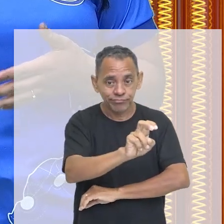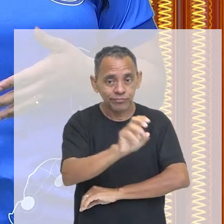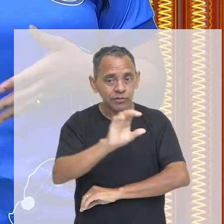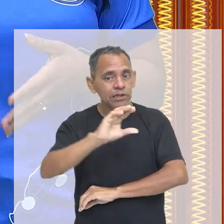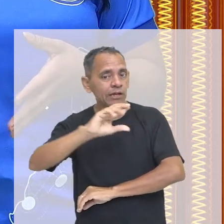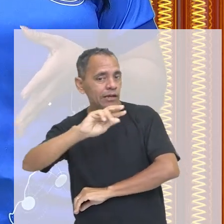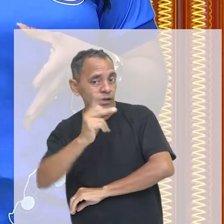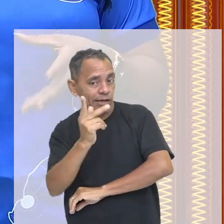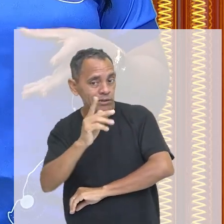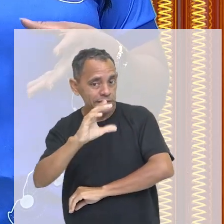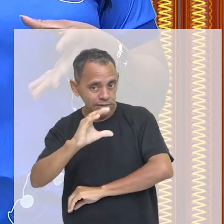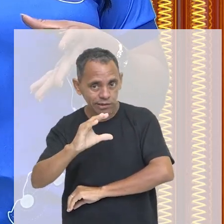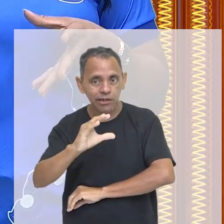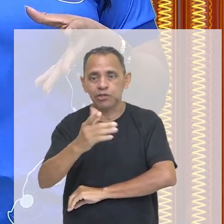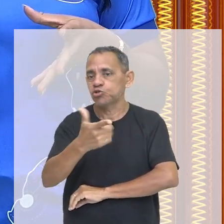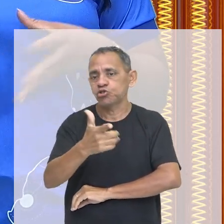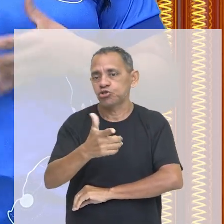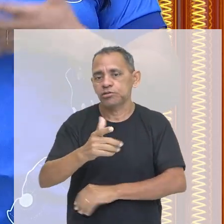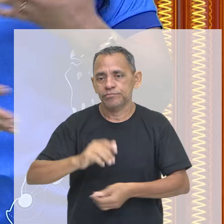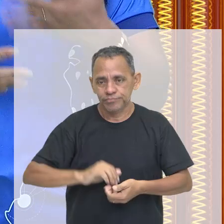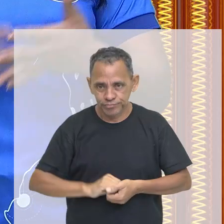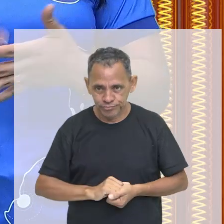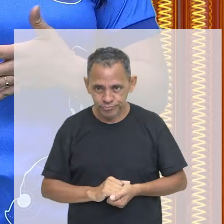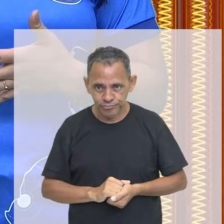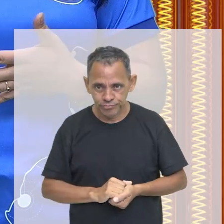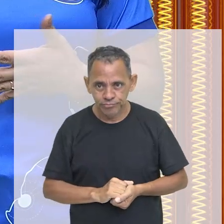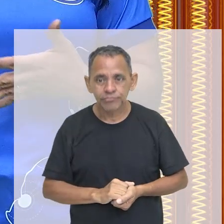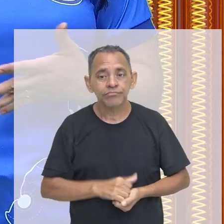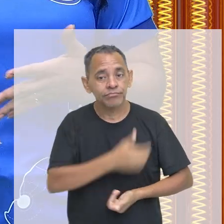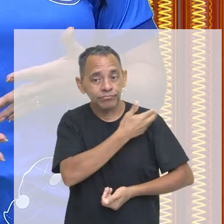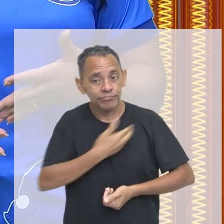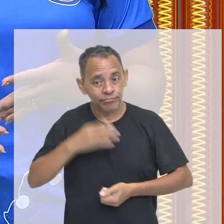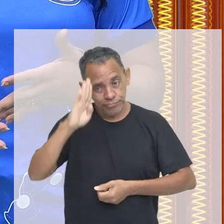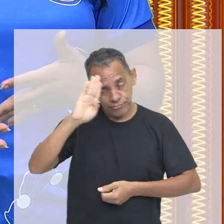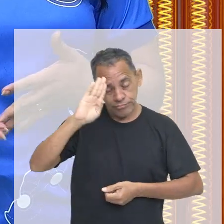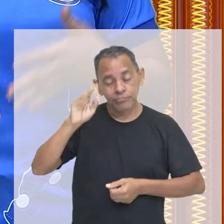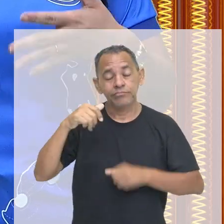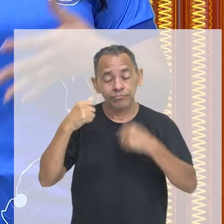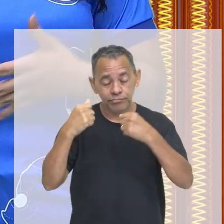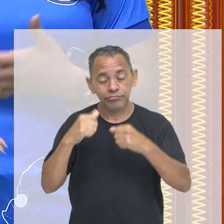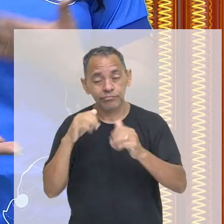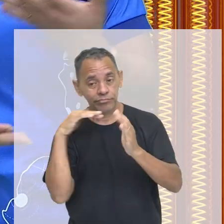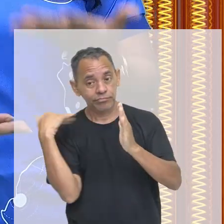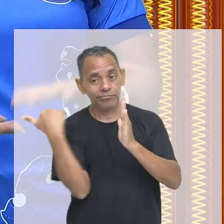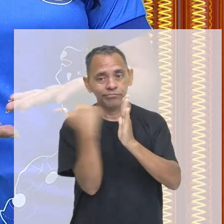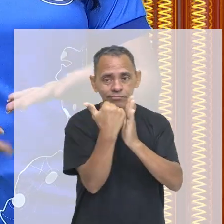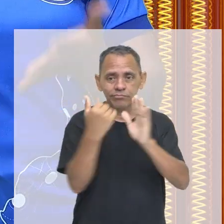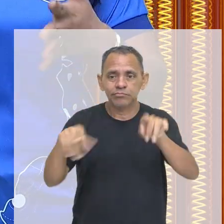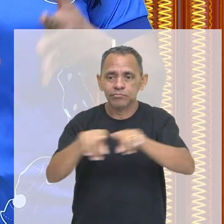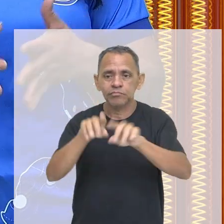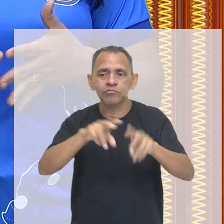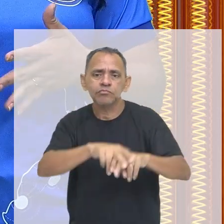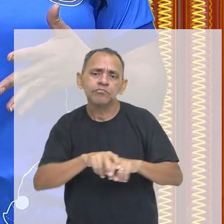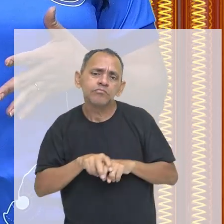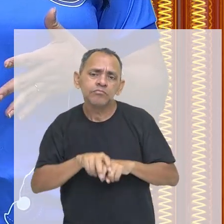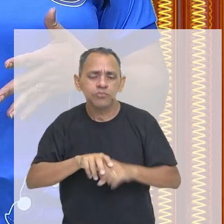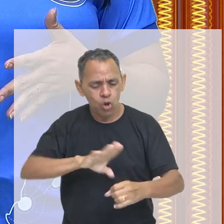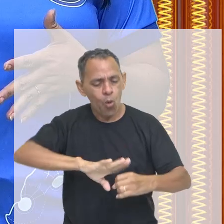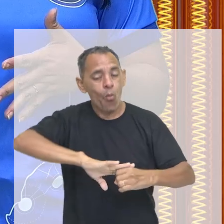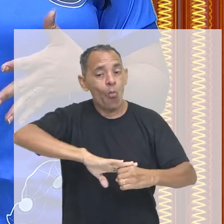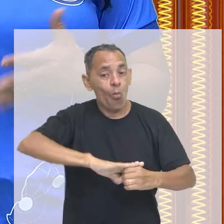não existe a questão da arbitrariedade do governo militar. o que o governo militar está fazendo deve